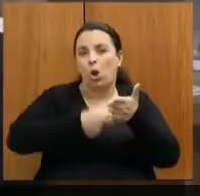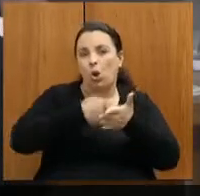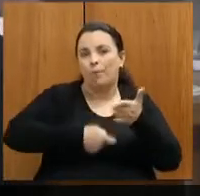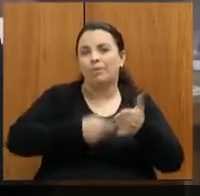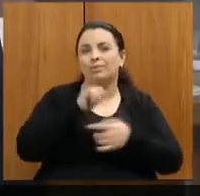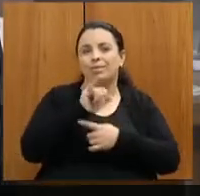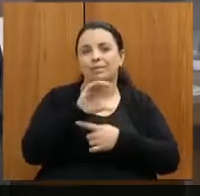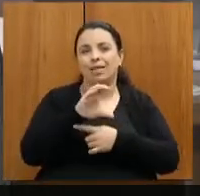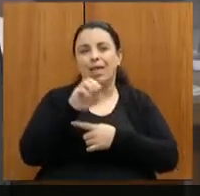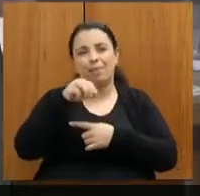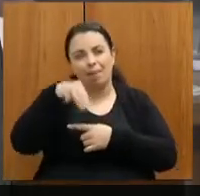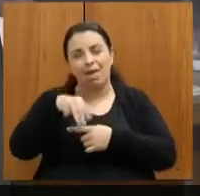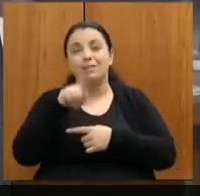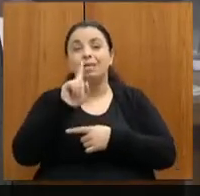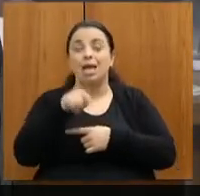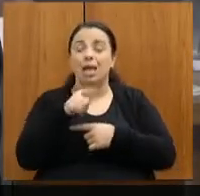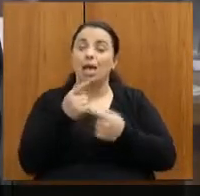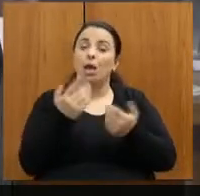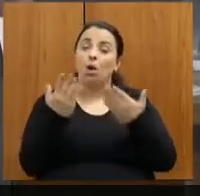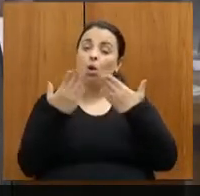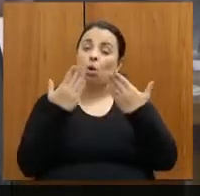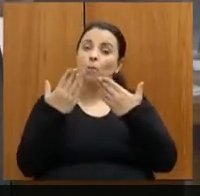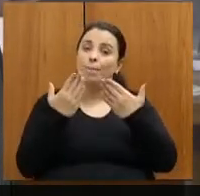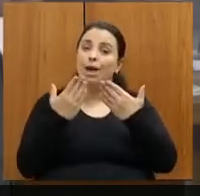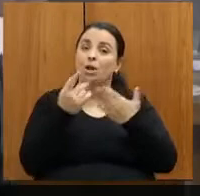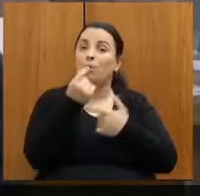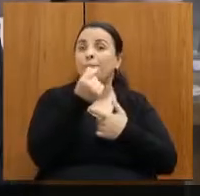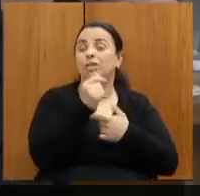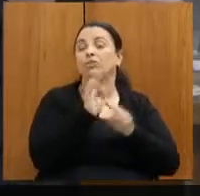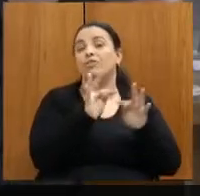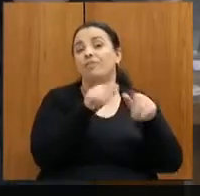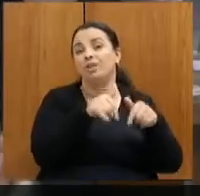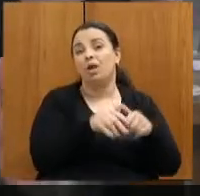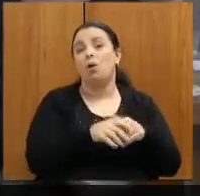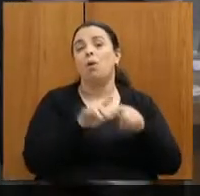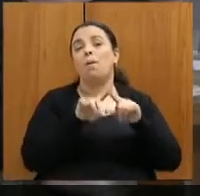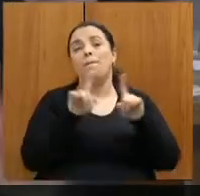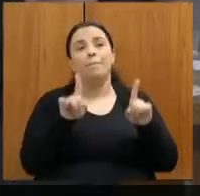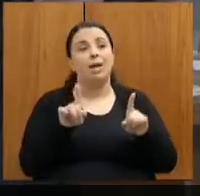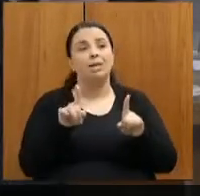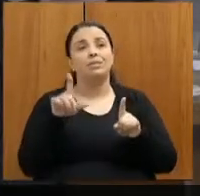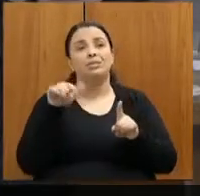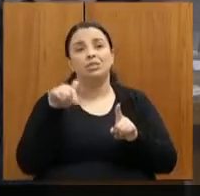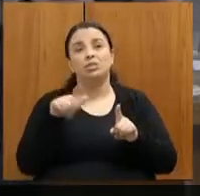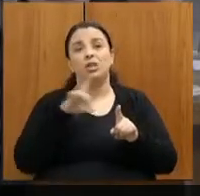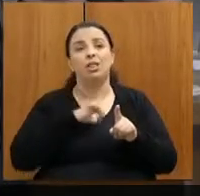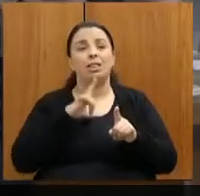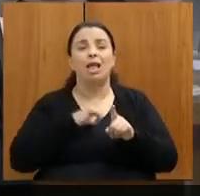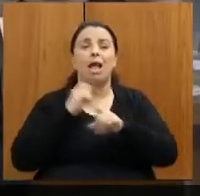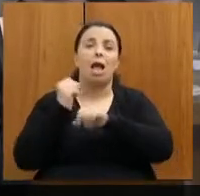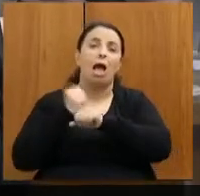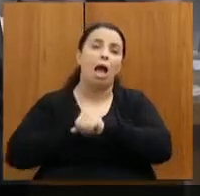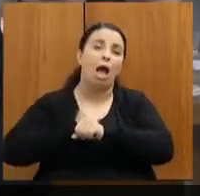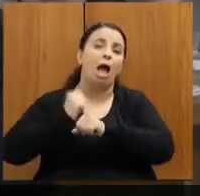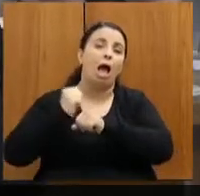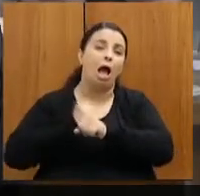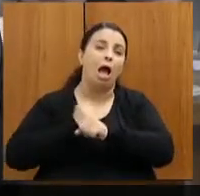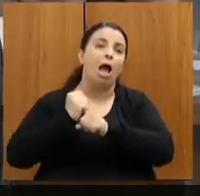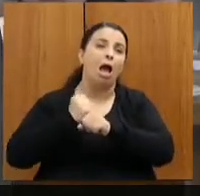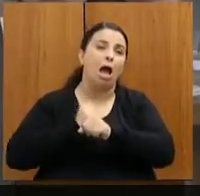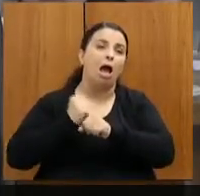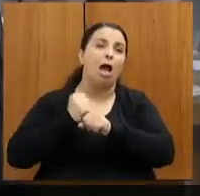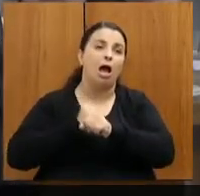tem lá dentro e cms Mas como eu falei e é isso a gente carrega de anos de décadas de cálculo